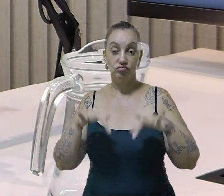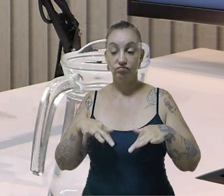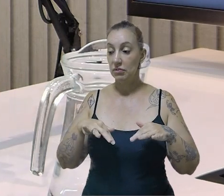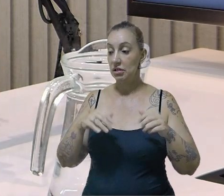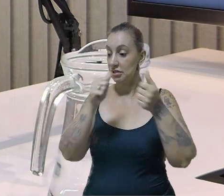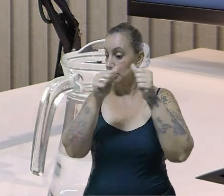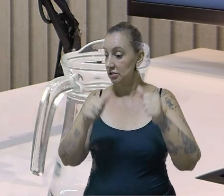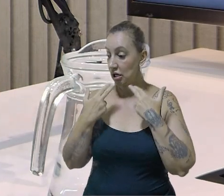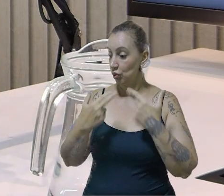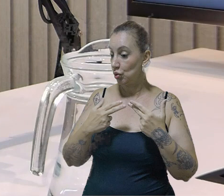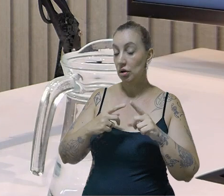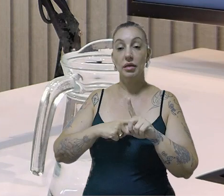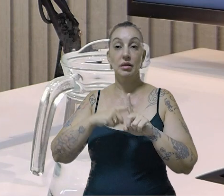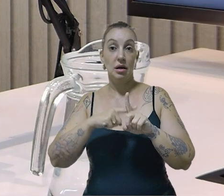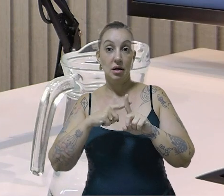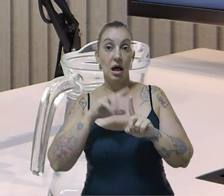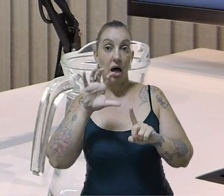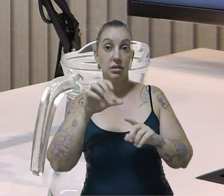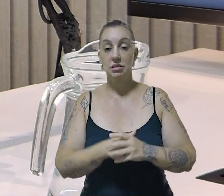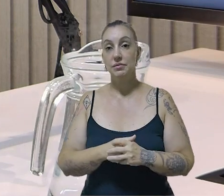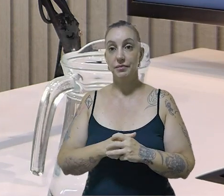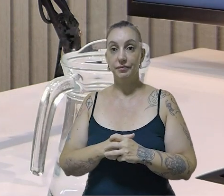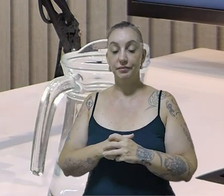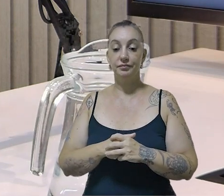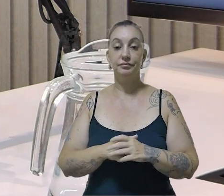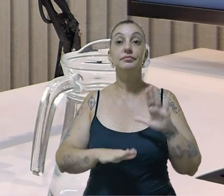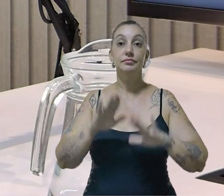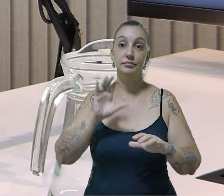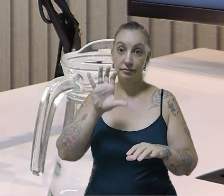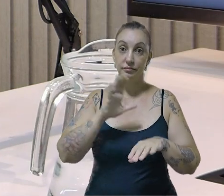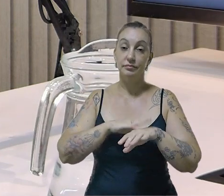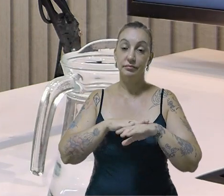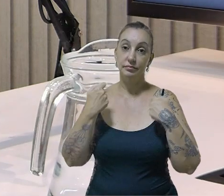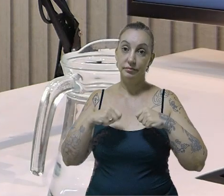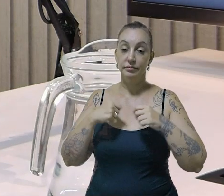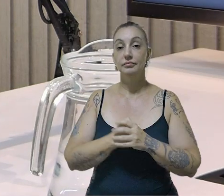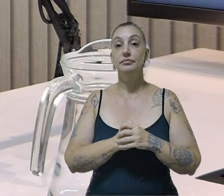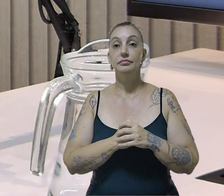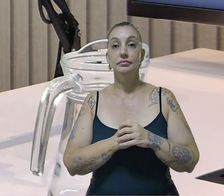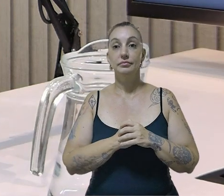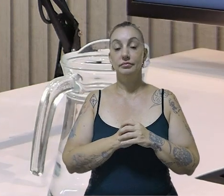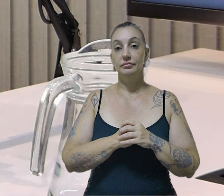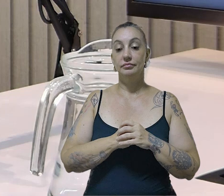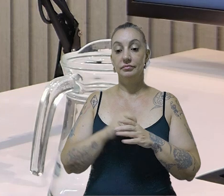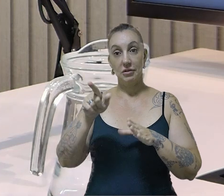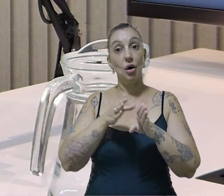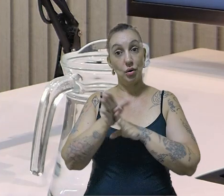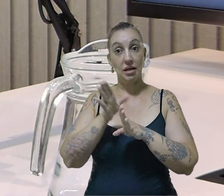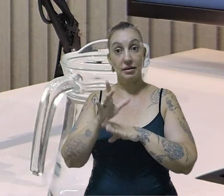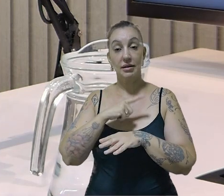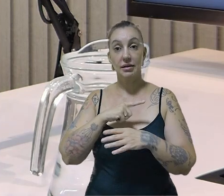a estética a cor a temperatura tem que ser essa de certa forma tem que fazer então legal já Dero essa orientada